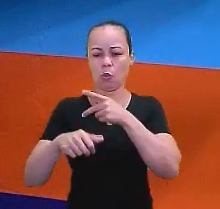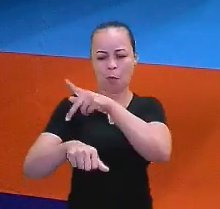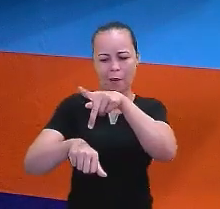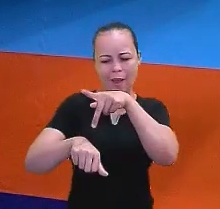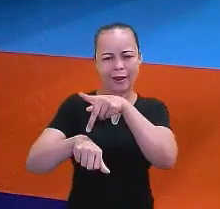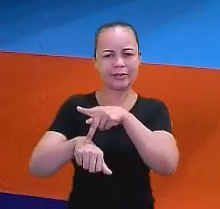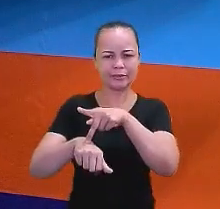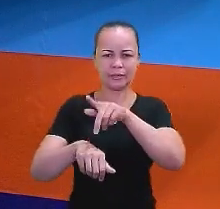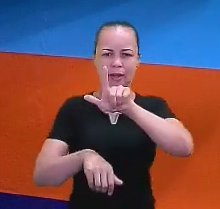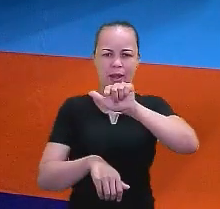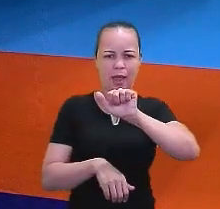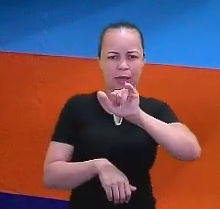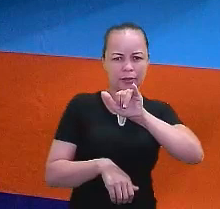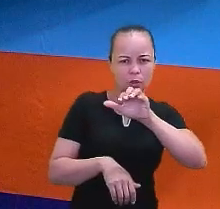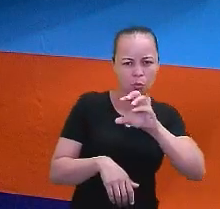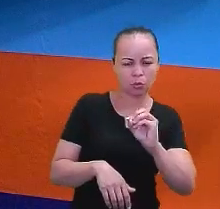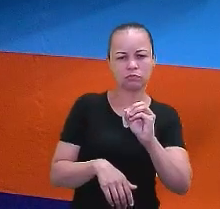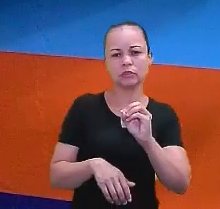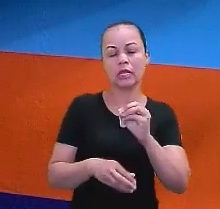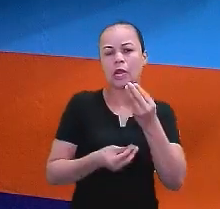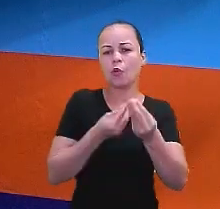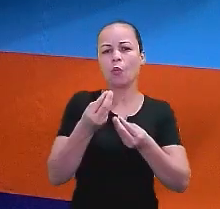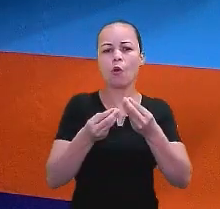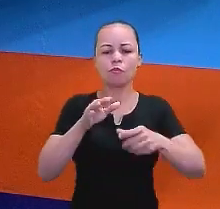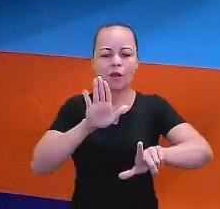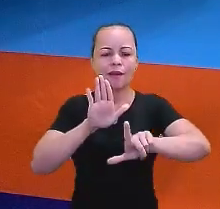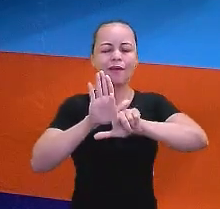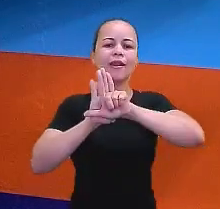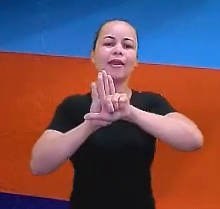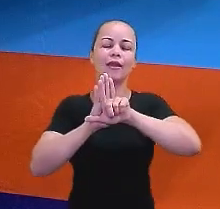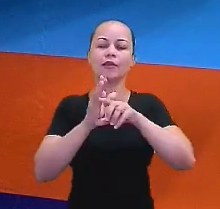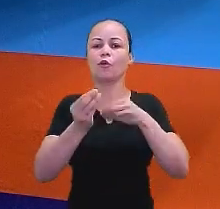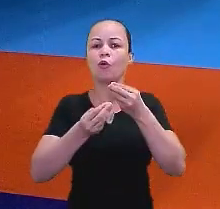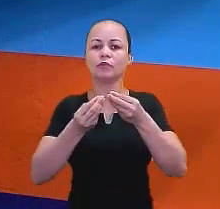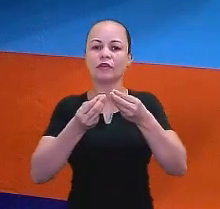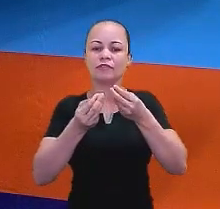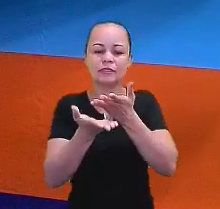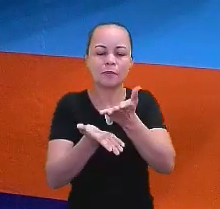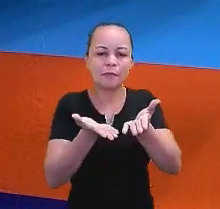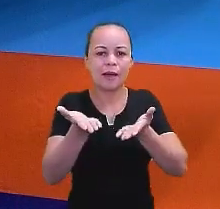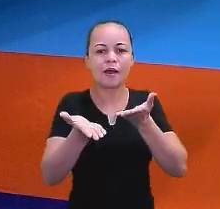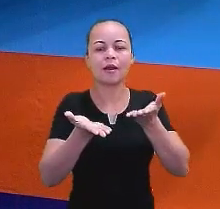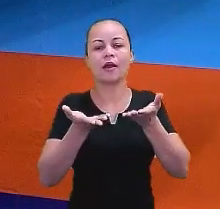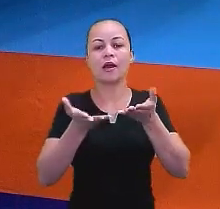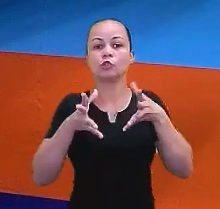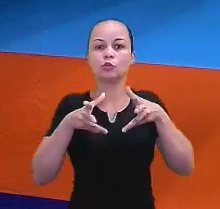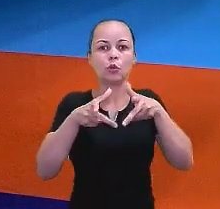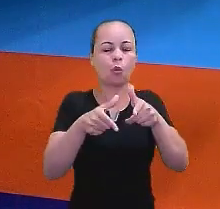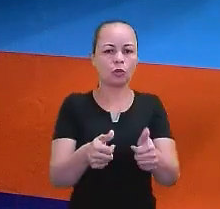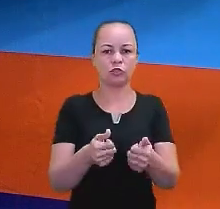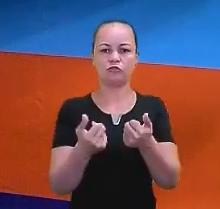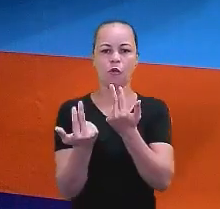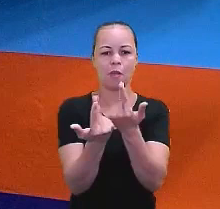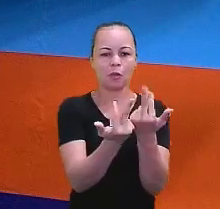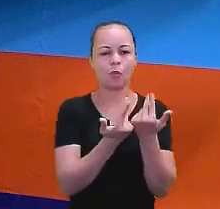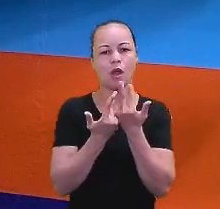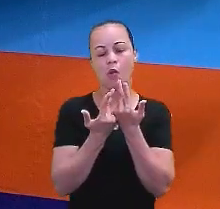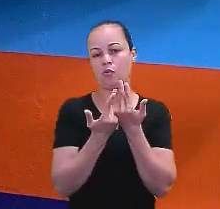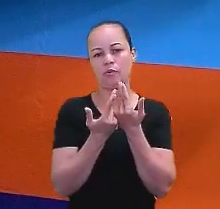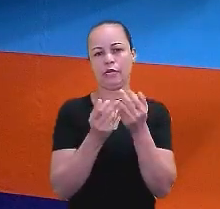a legislação, a forma de legislar, deve ser para todos de forma igual e não com